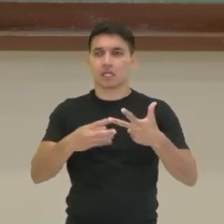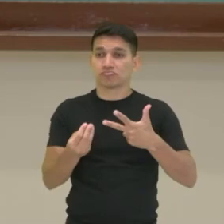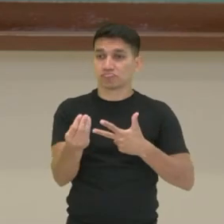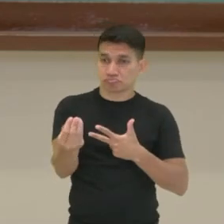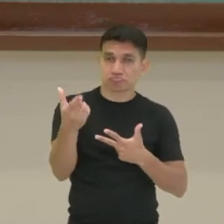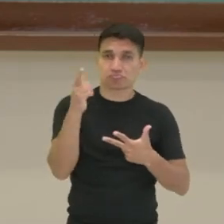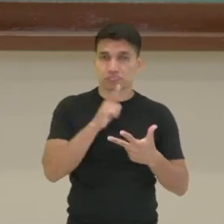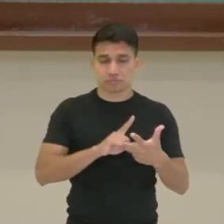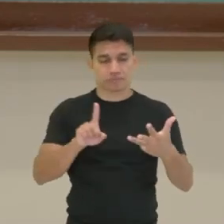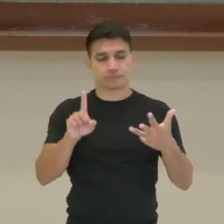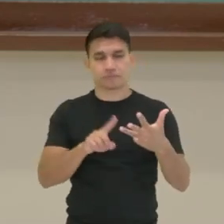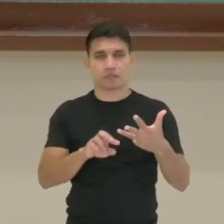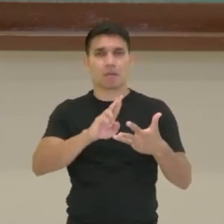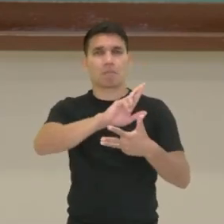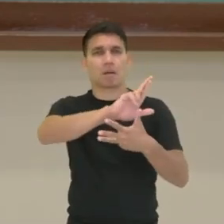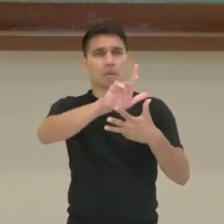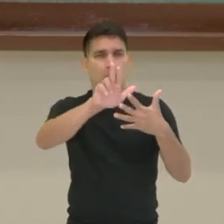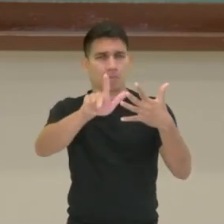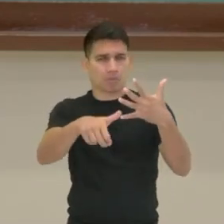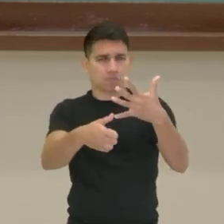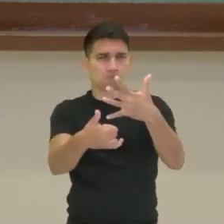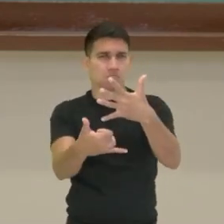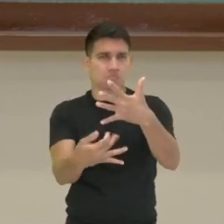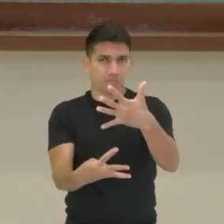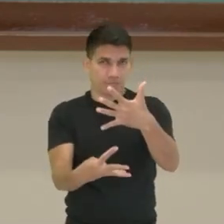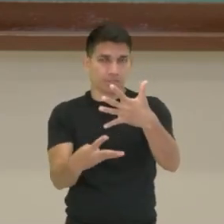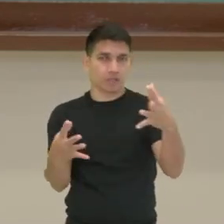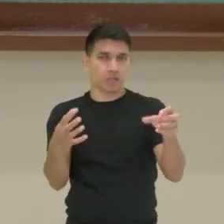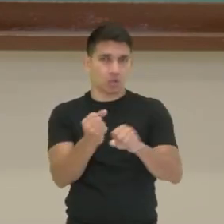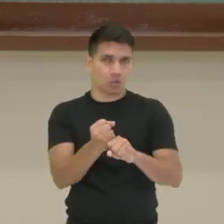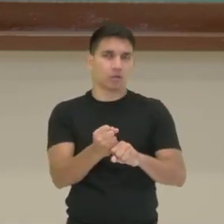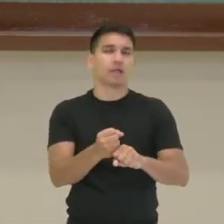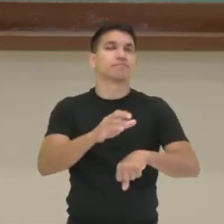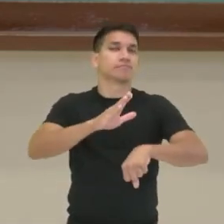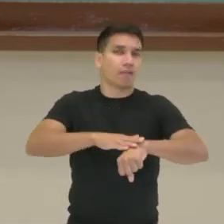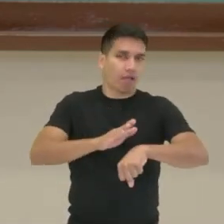concessiva, e entre outras mais que vão ter ali, o temporal.